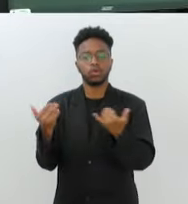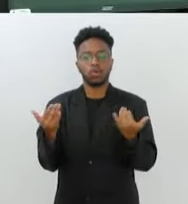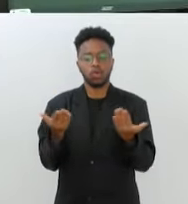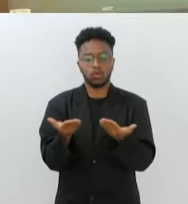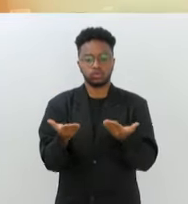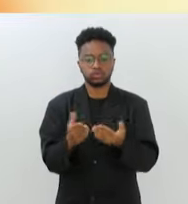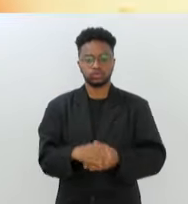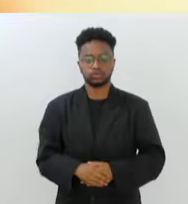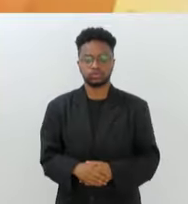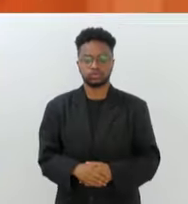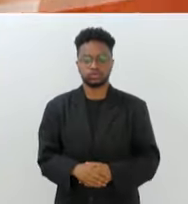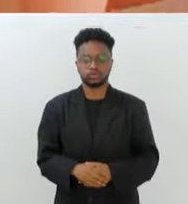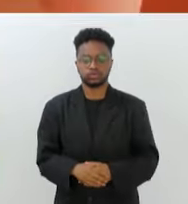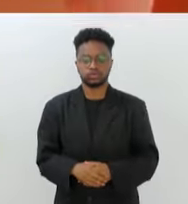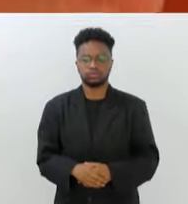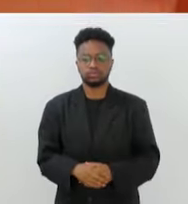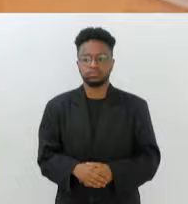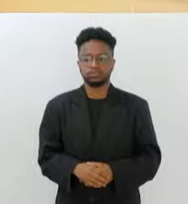hoje.